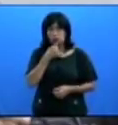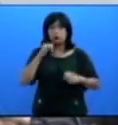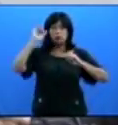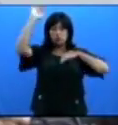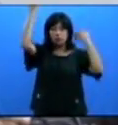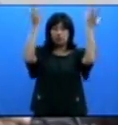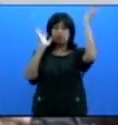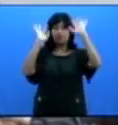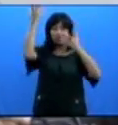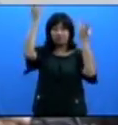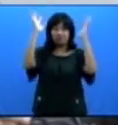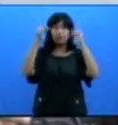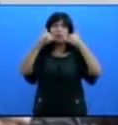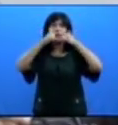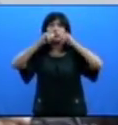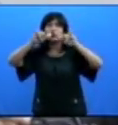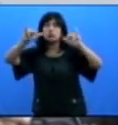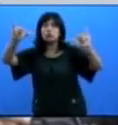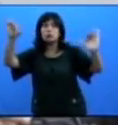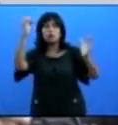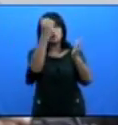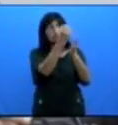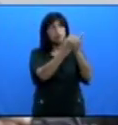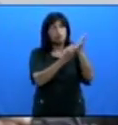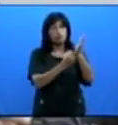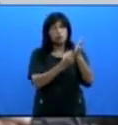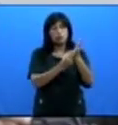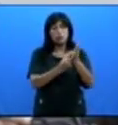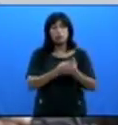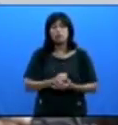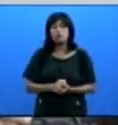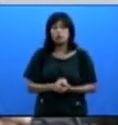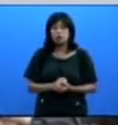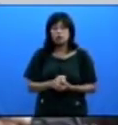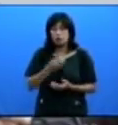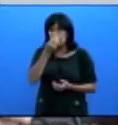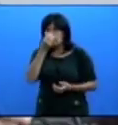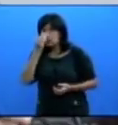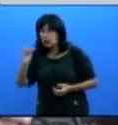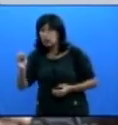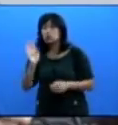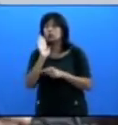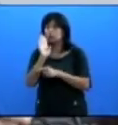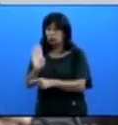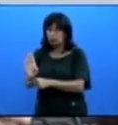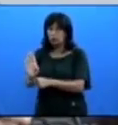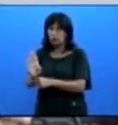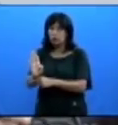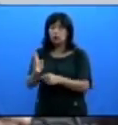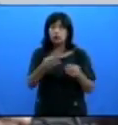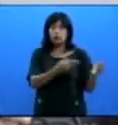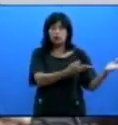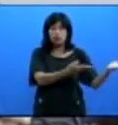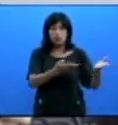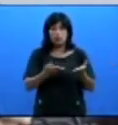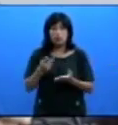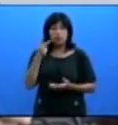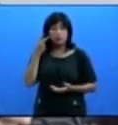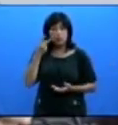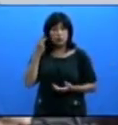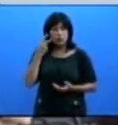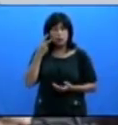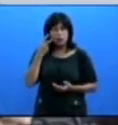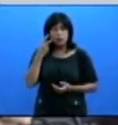aplauso, informações oficiais, apoio ou protesto, encaminhado pelos colegas vereadores e vereadoras, terá